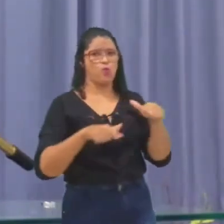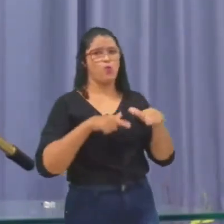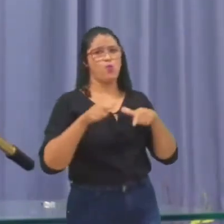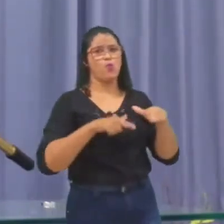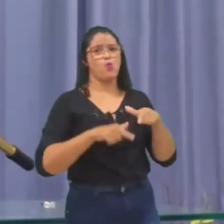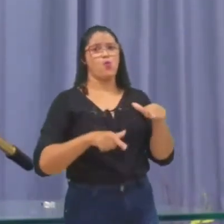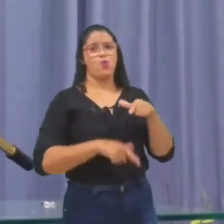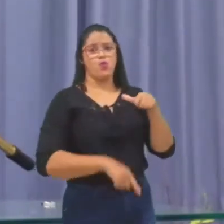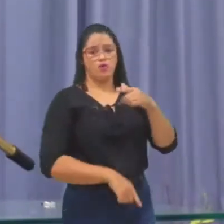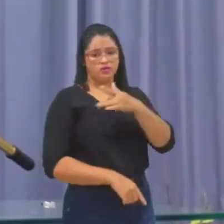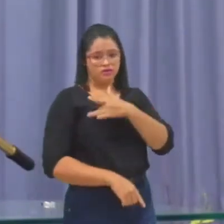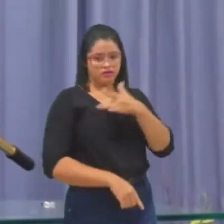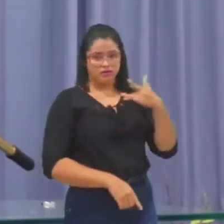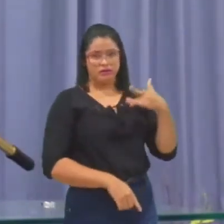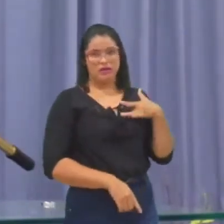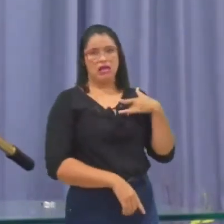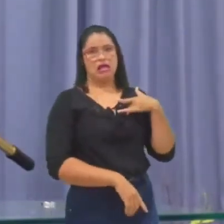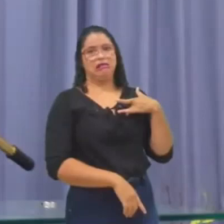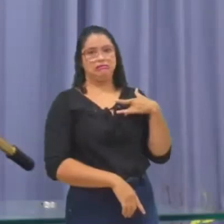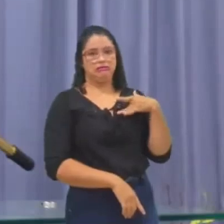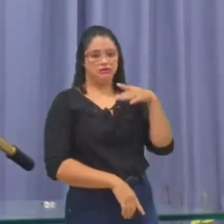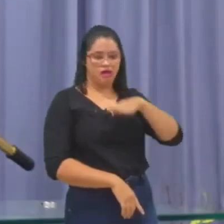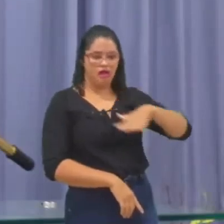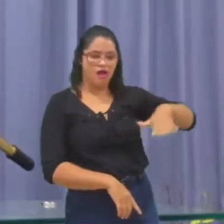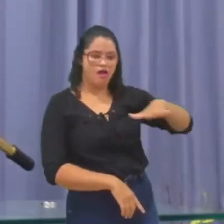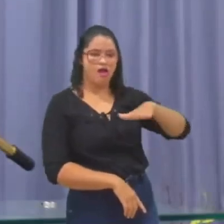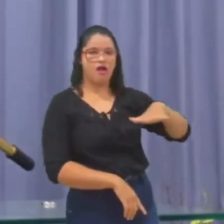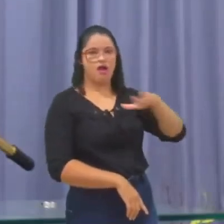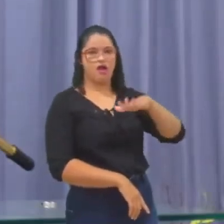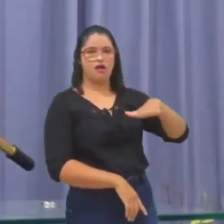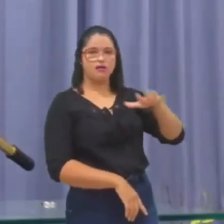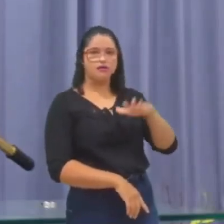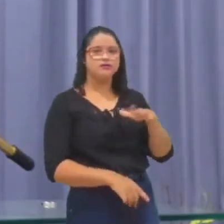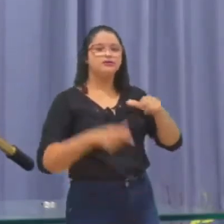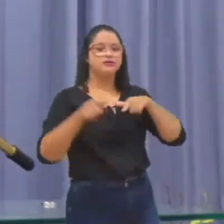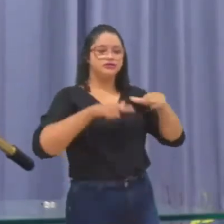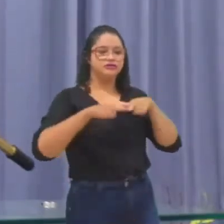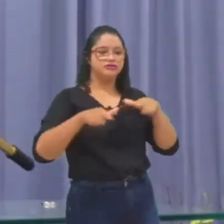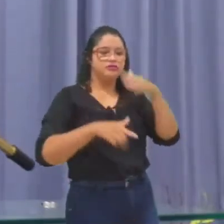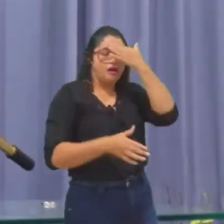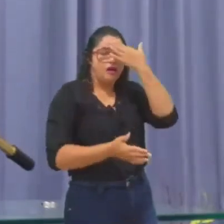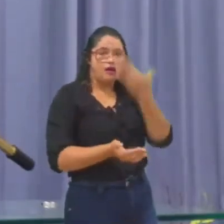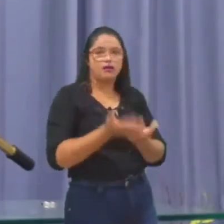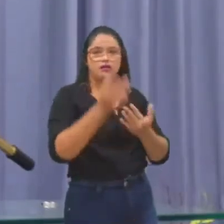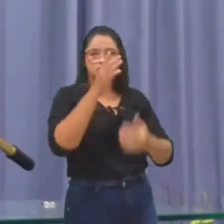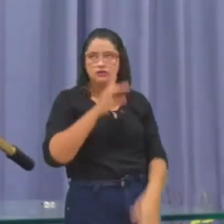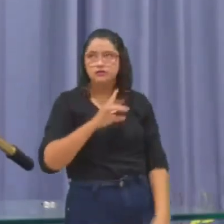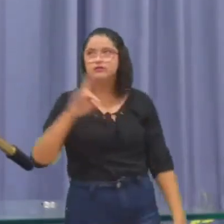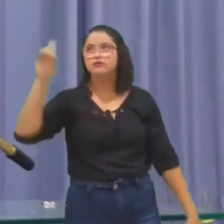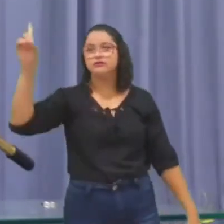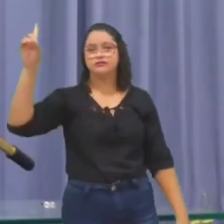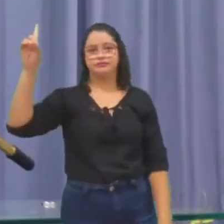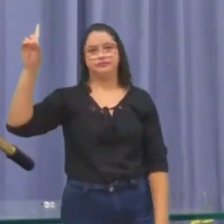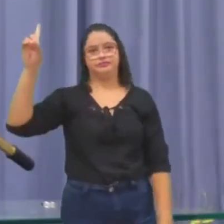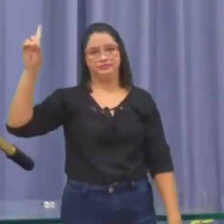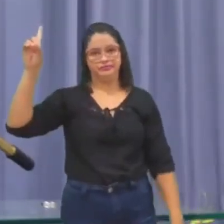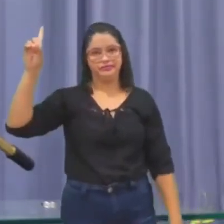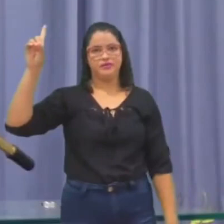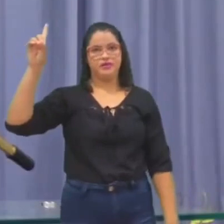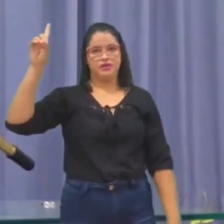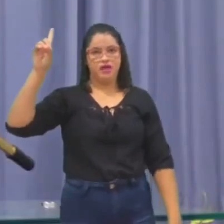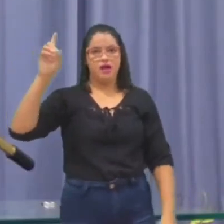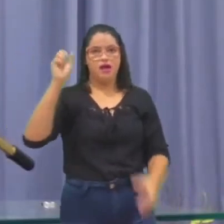profissionais de saúde, vão trabalhar e vão trabalhar confiando no Senhor, fazendo a